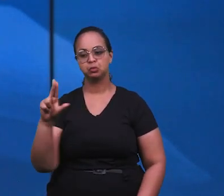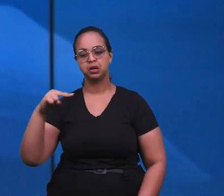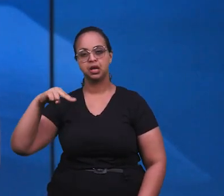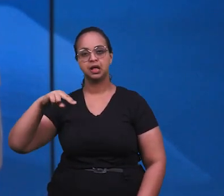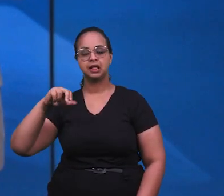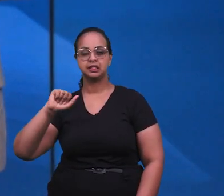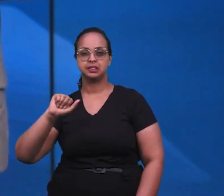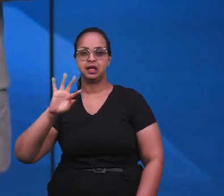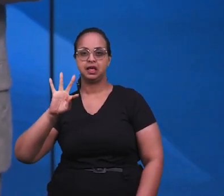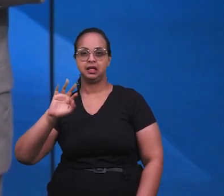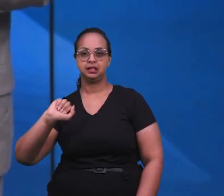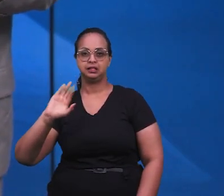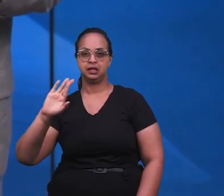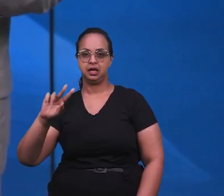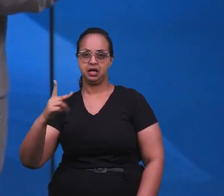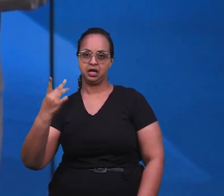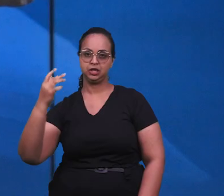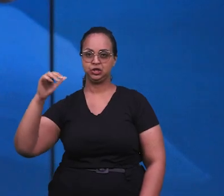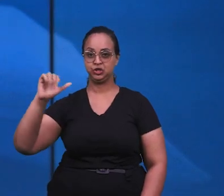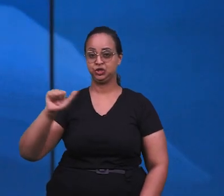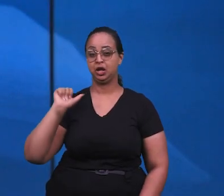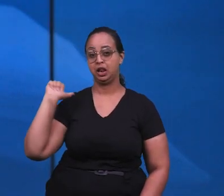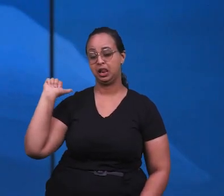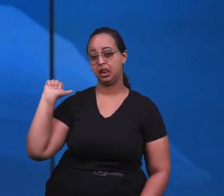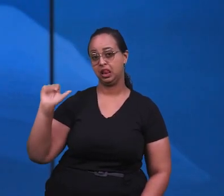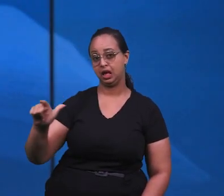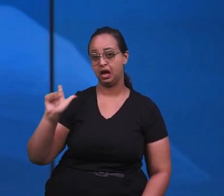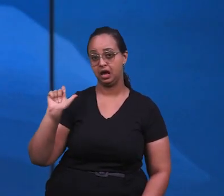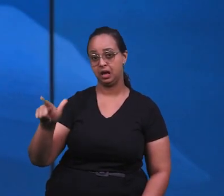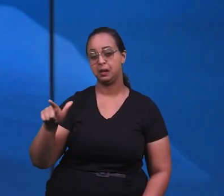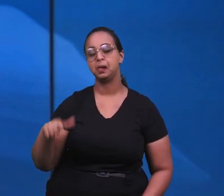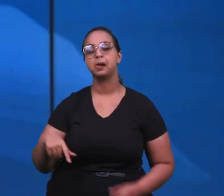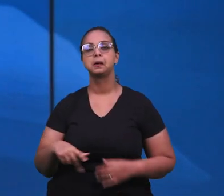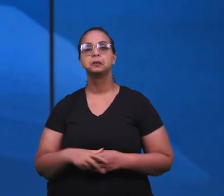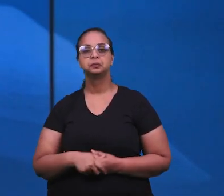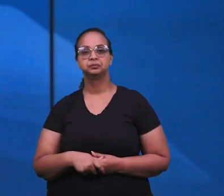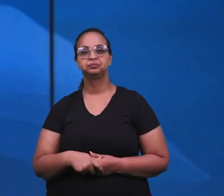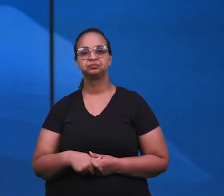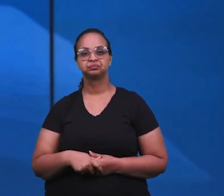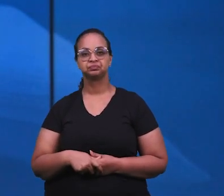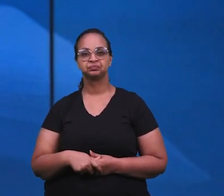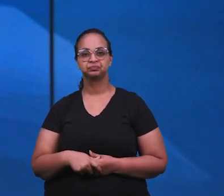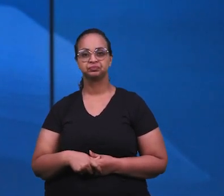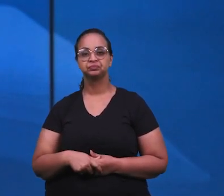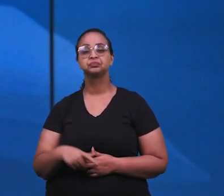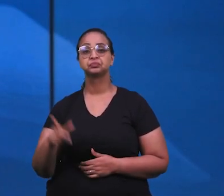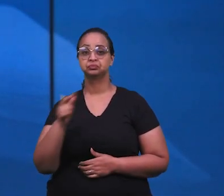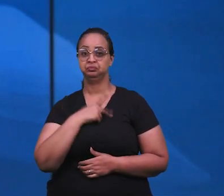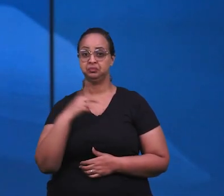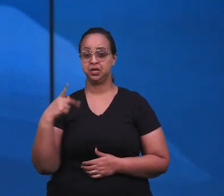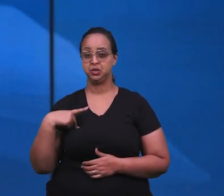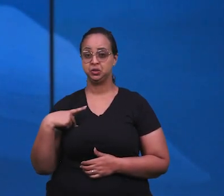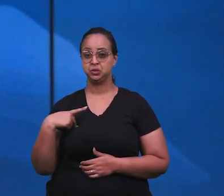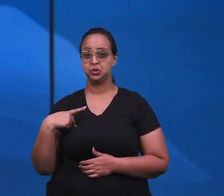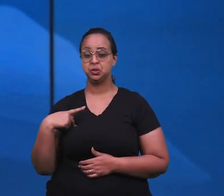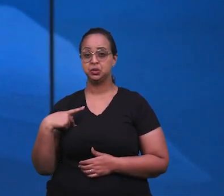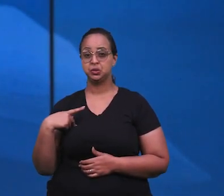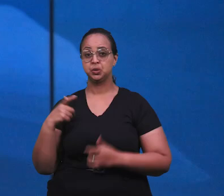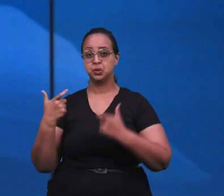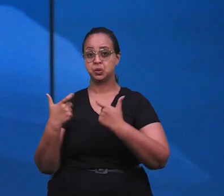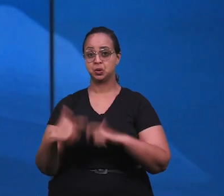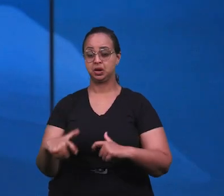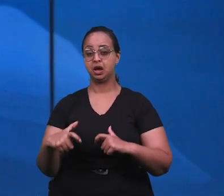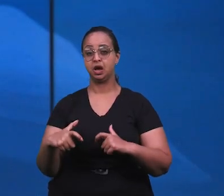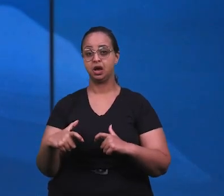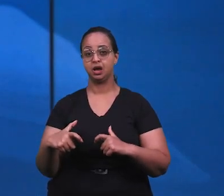Natasha Moiseenko. Ela é da igreja do pastor lá de Krasnodar, né? A